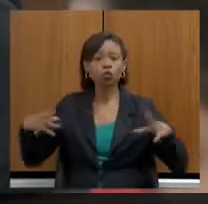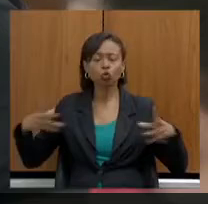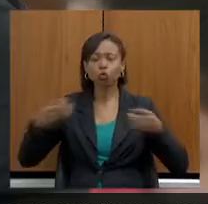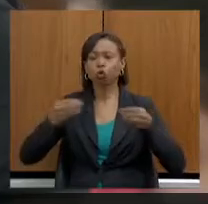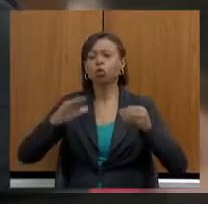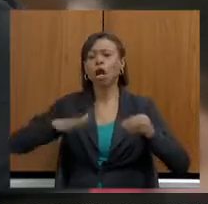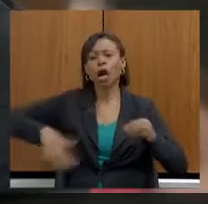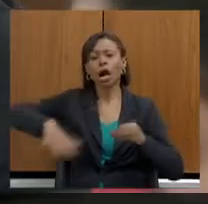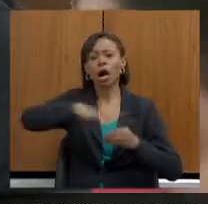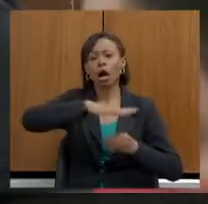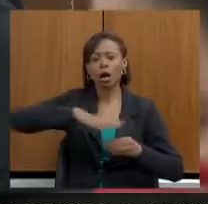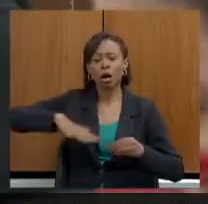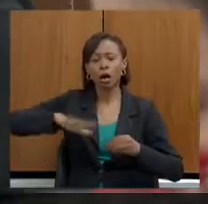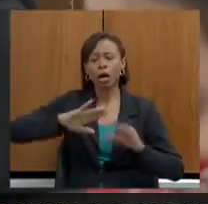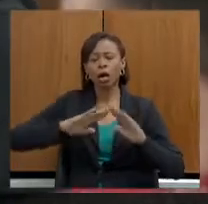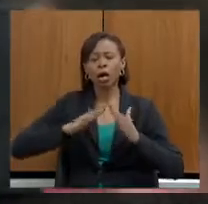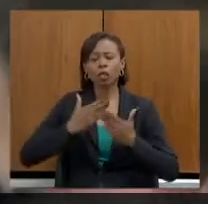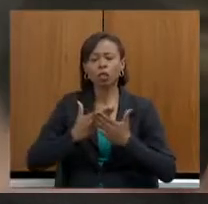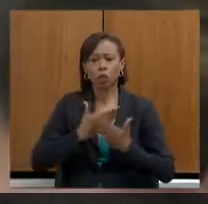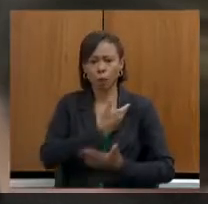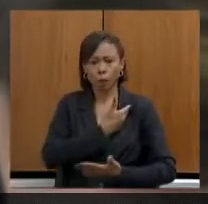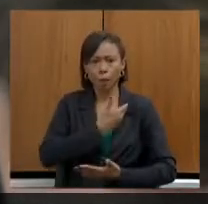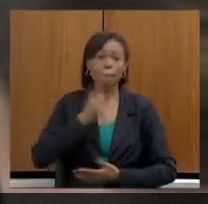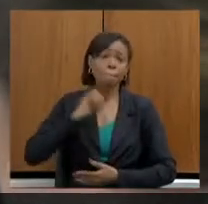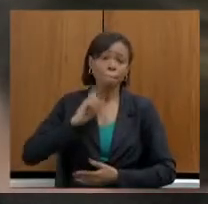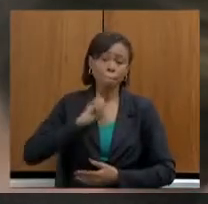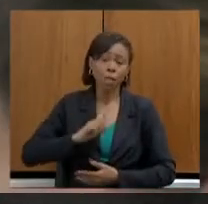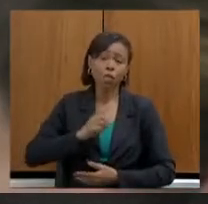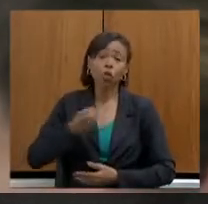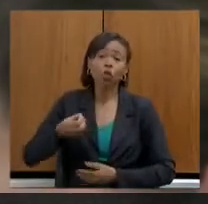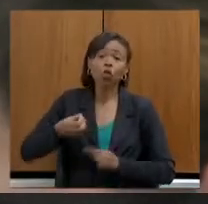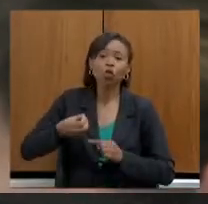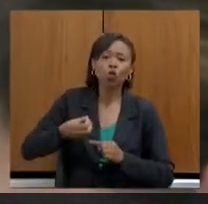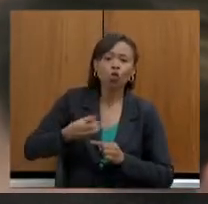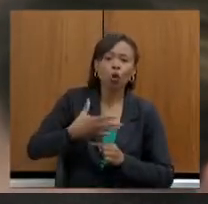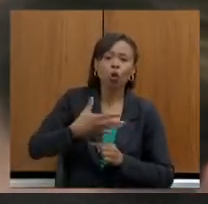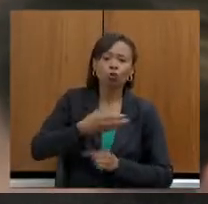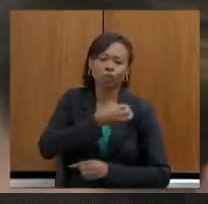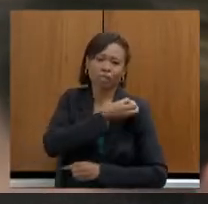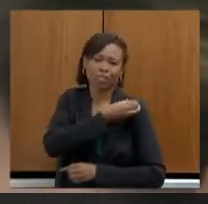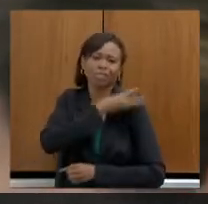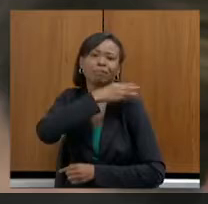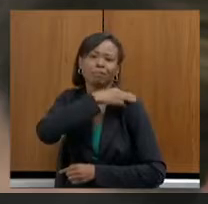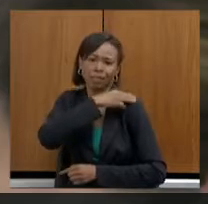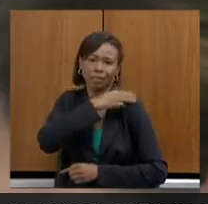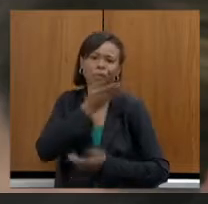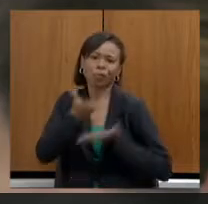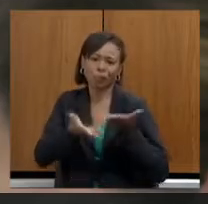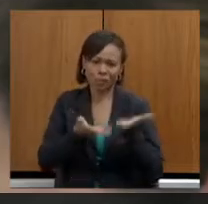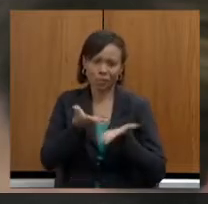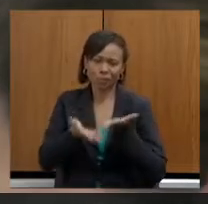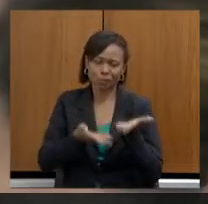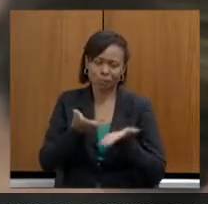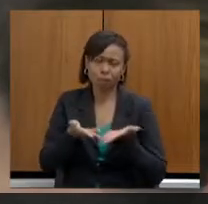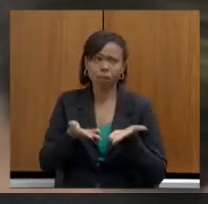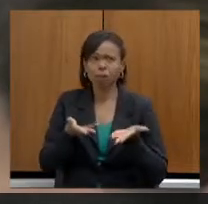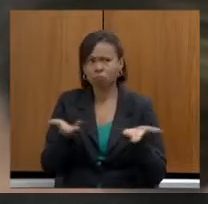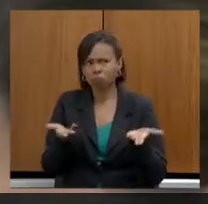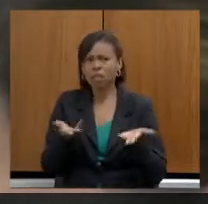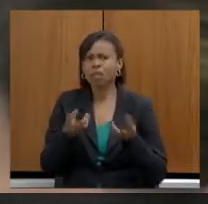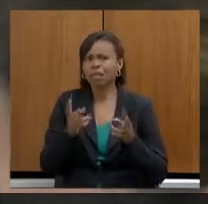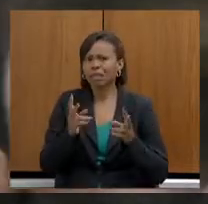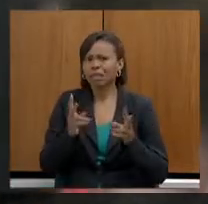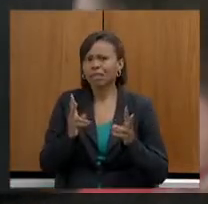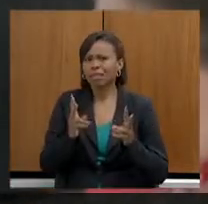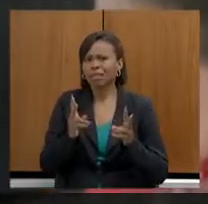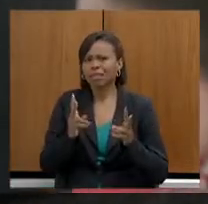primeiro ano do ensino médio o atendimento do novo ensino médio é e normalmente vem